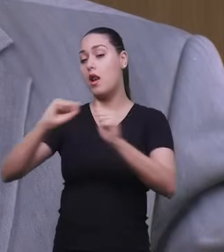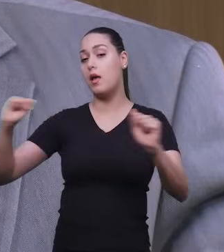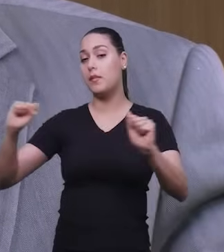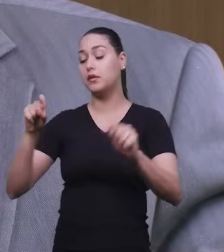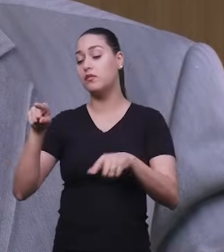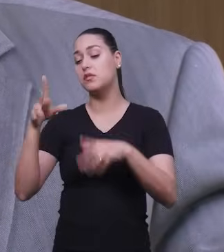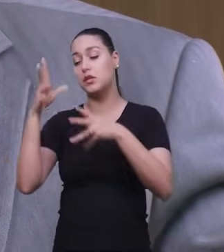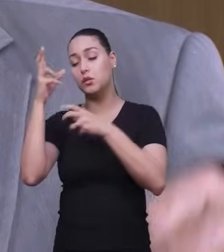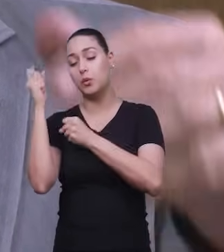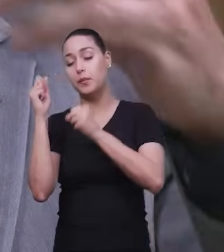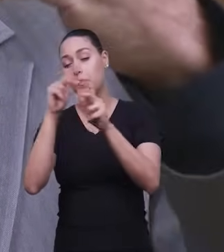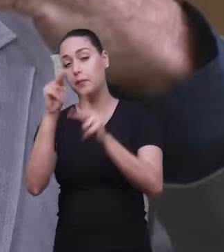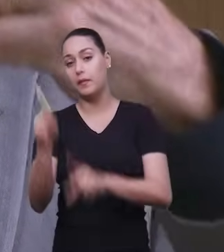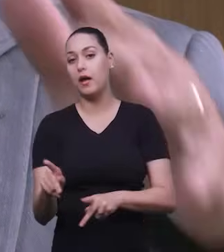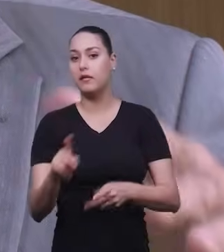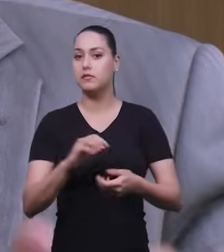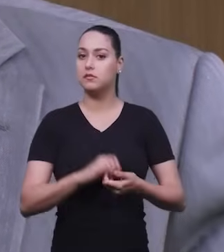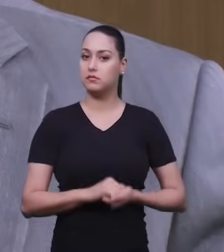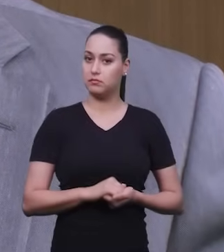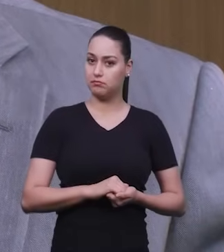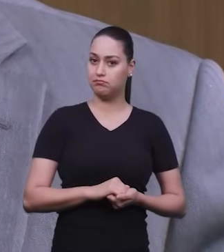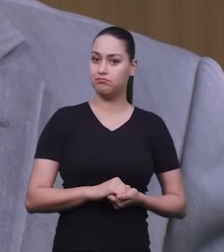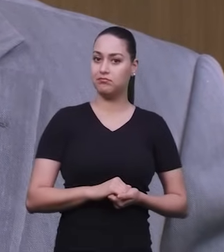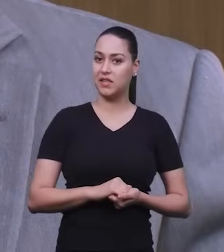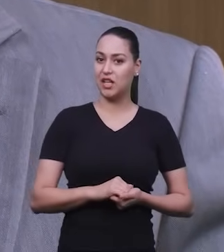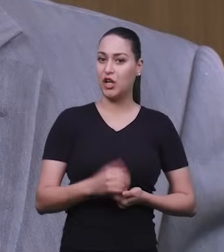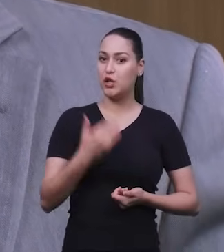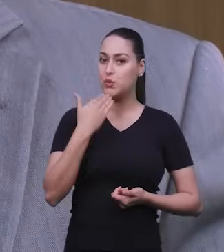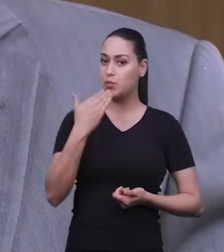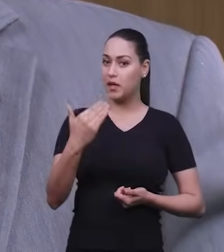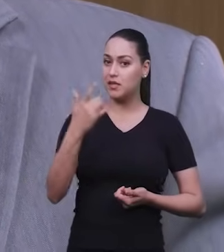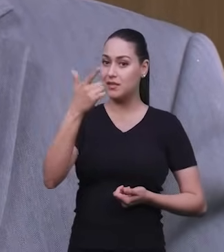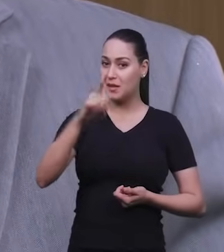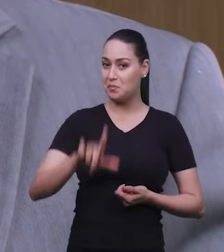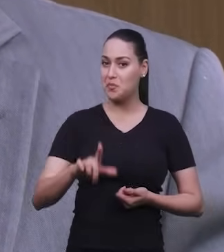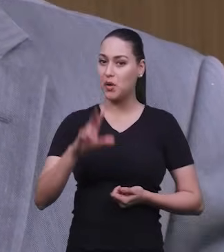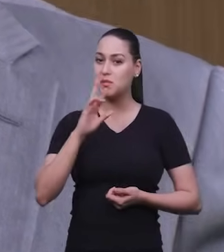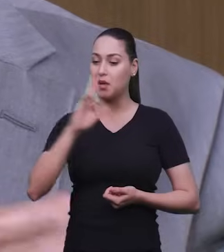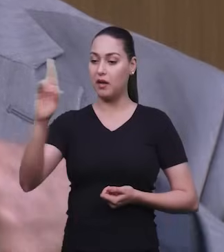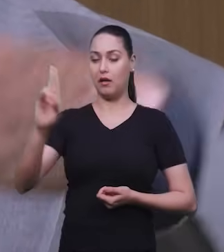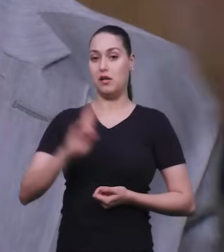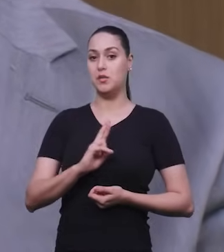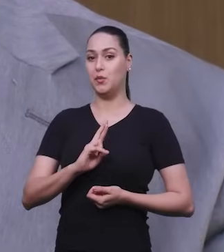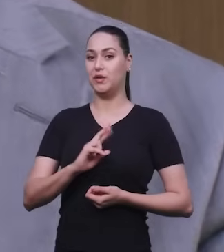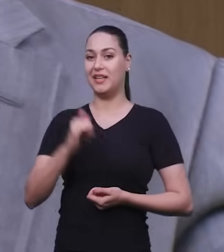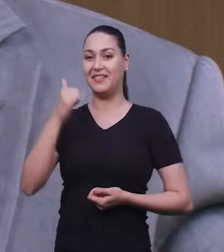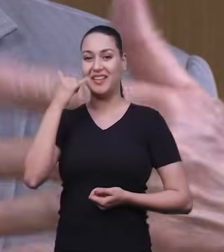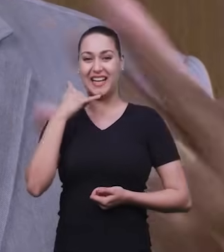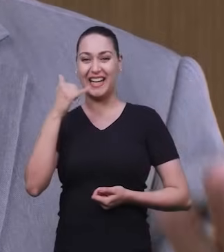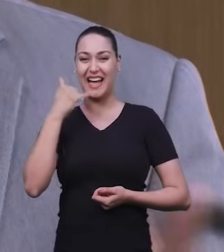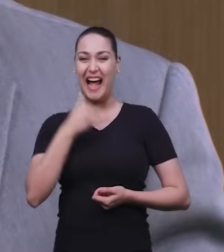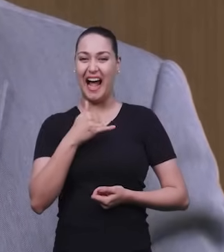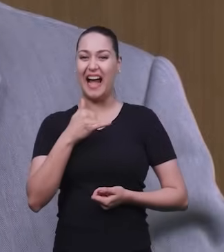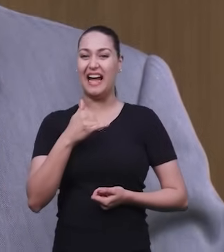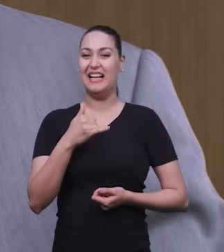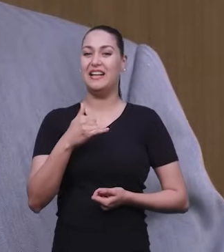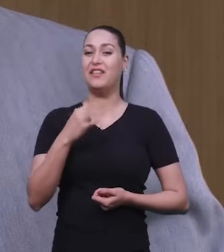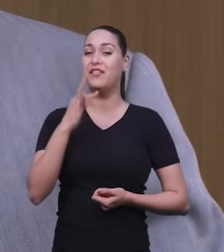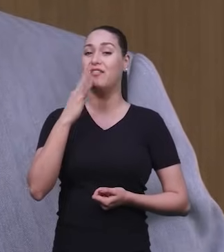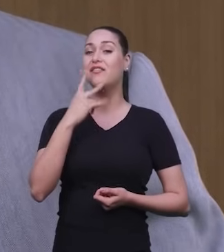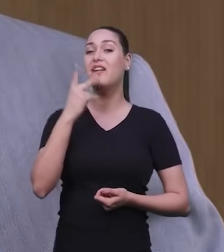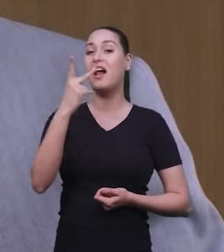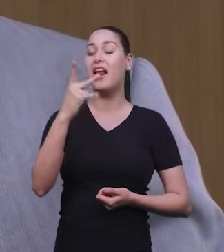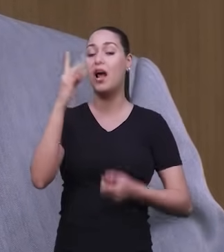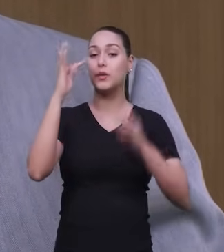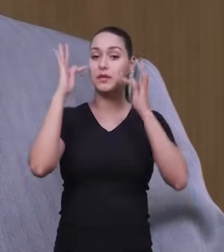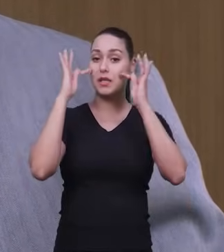aí, e eu te peço para depois a senhora ligar dando o retorno, mas aí já é para outro, né, que está lá, né?